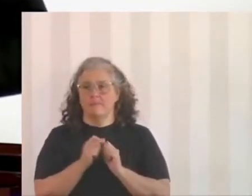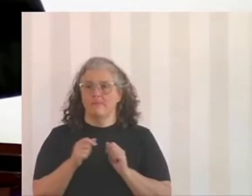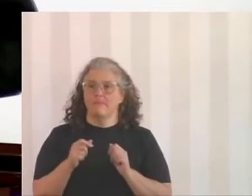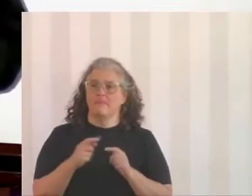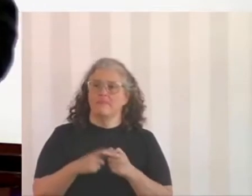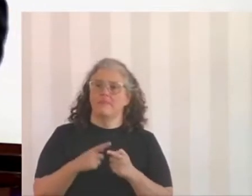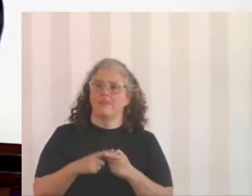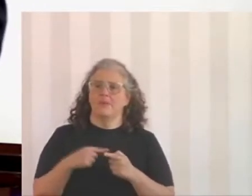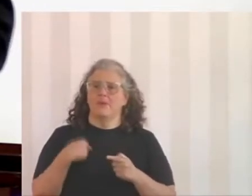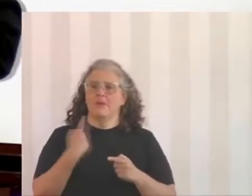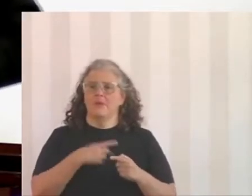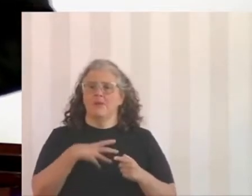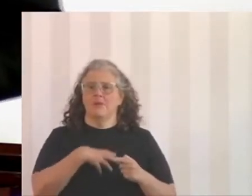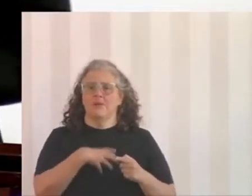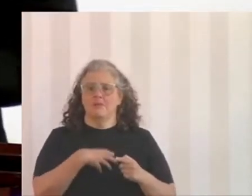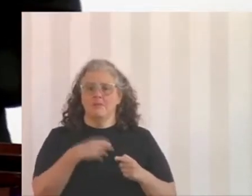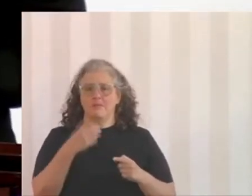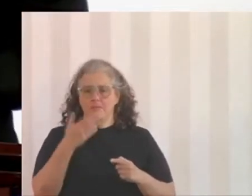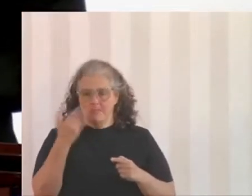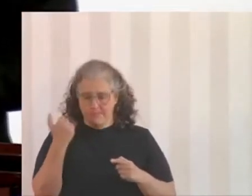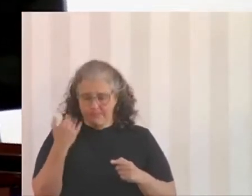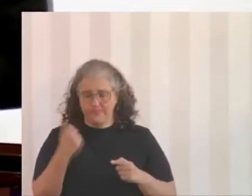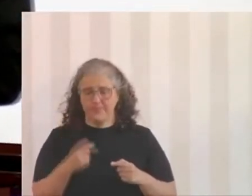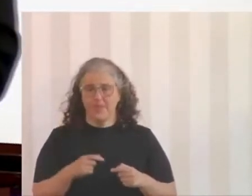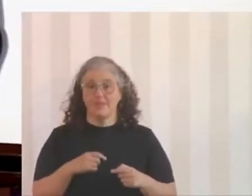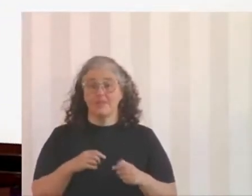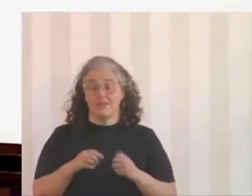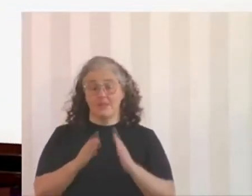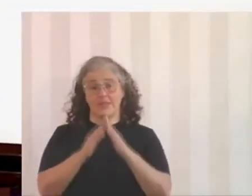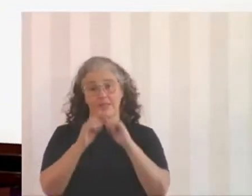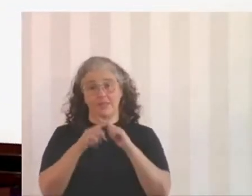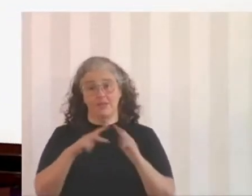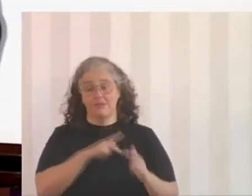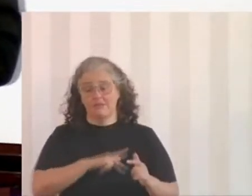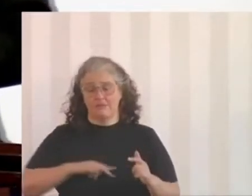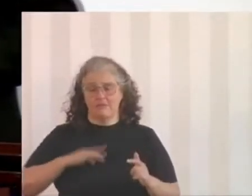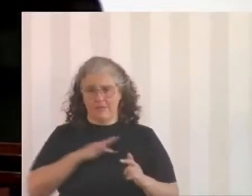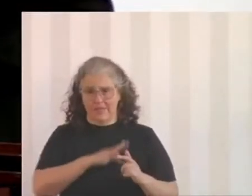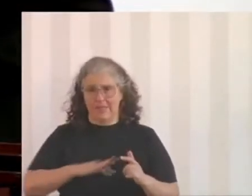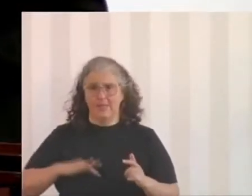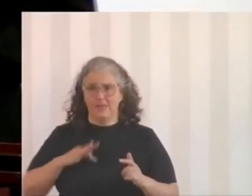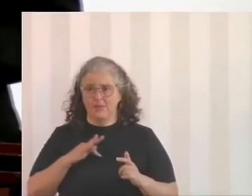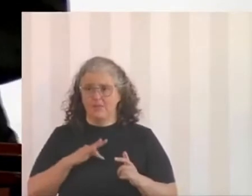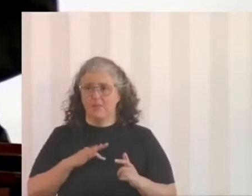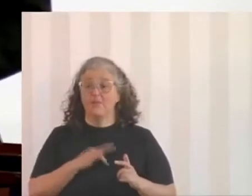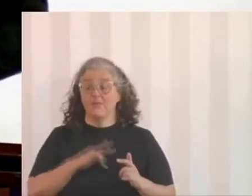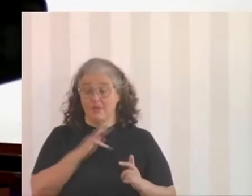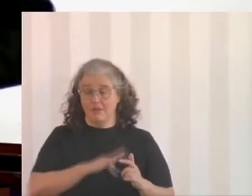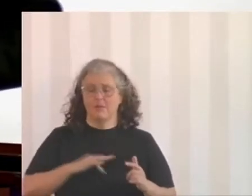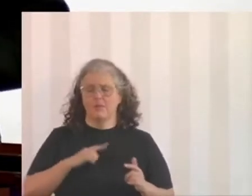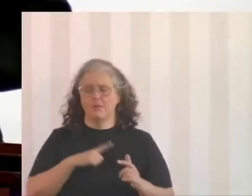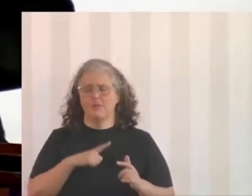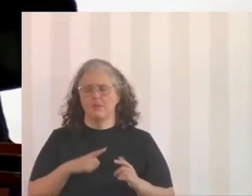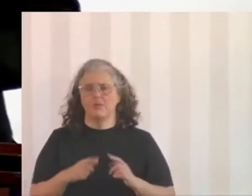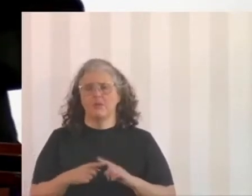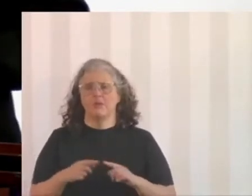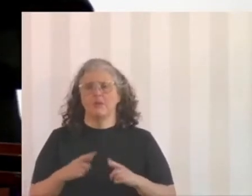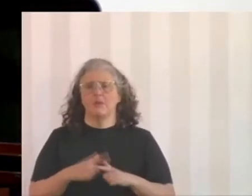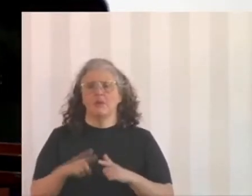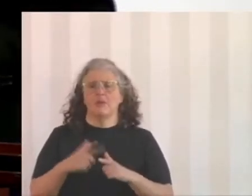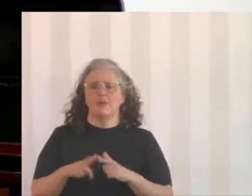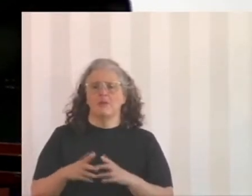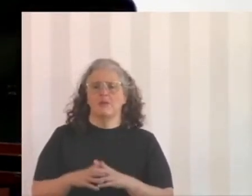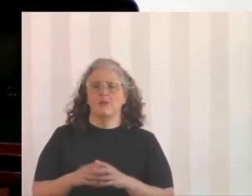sabia que existia ali na igreja de Filipos alguns problemas que poderiam de fato minar aquilo que Epafrodito